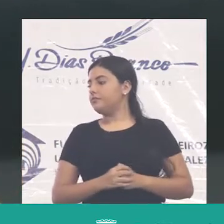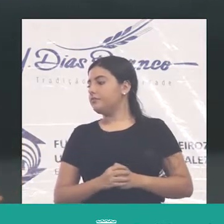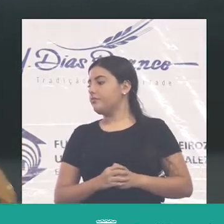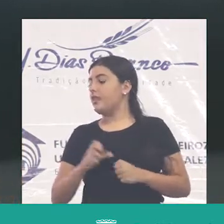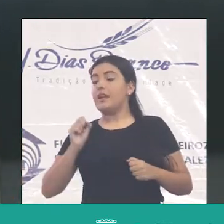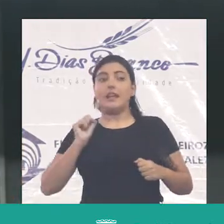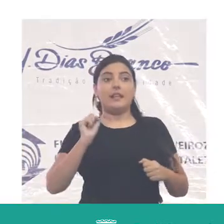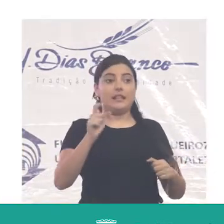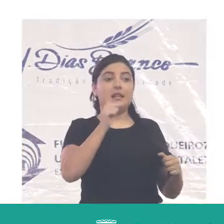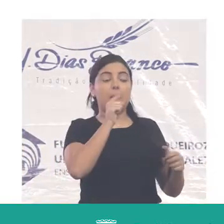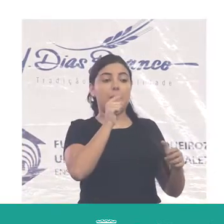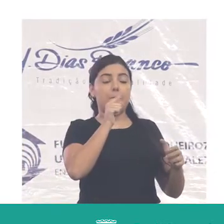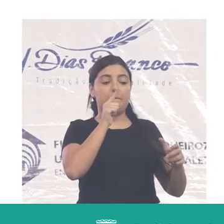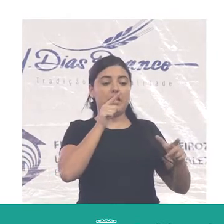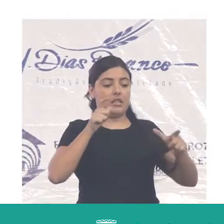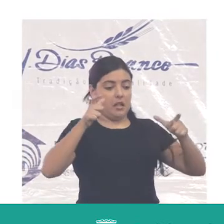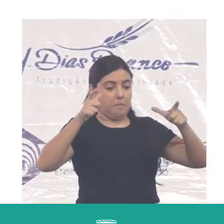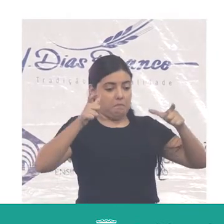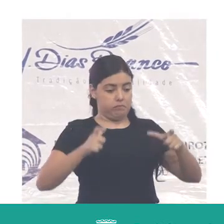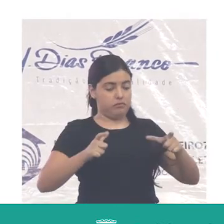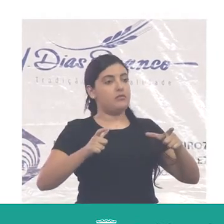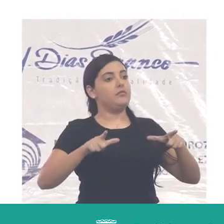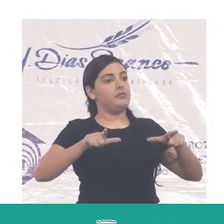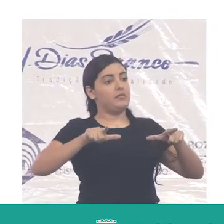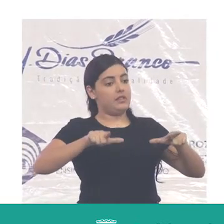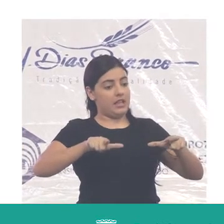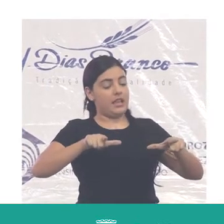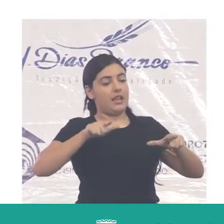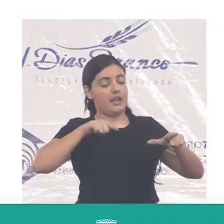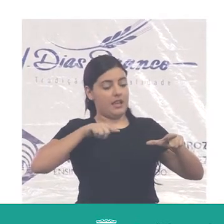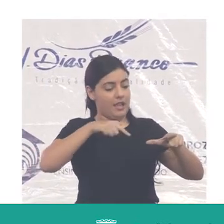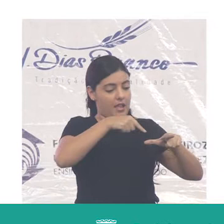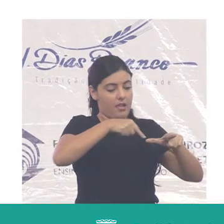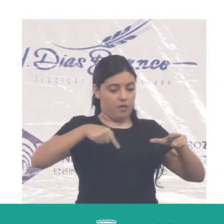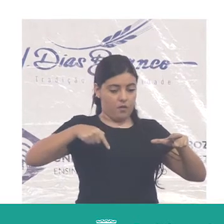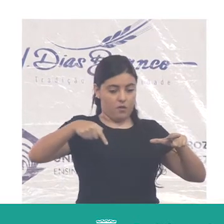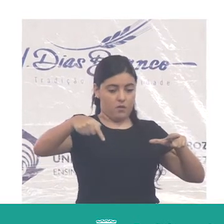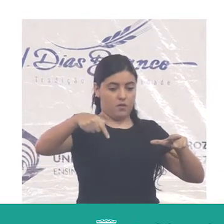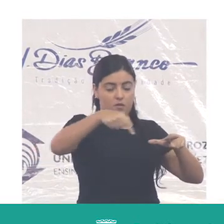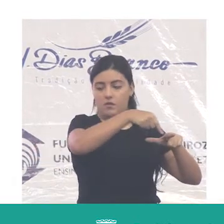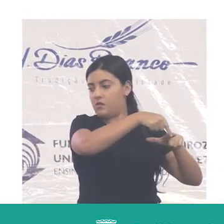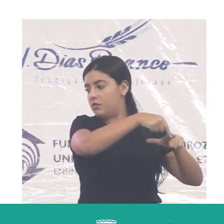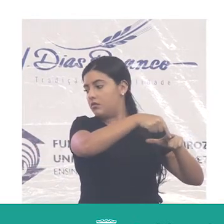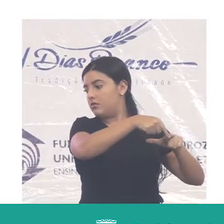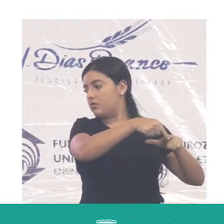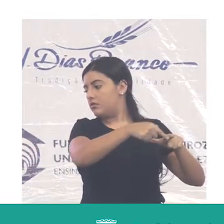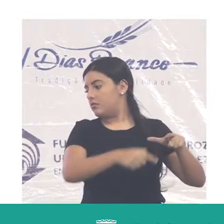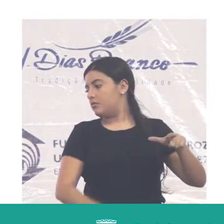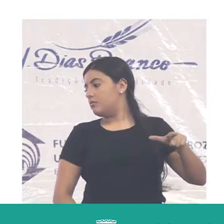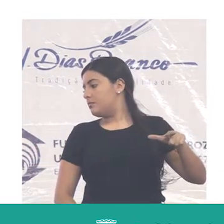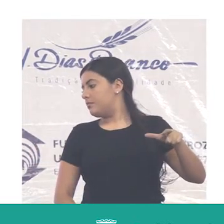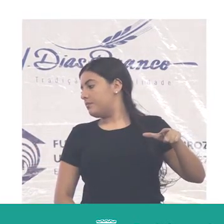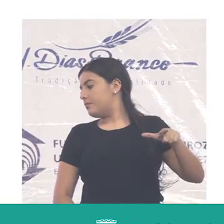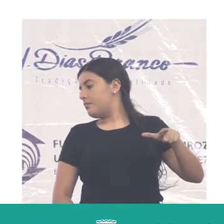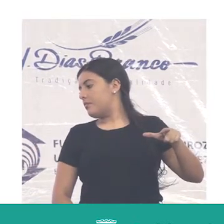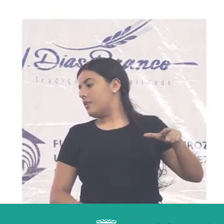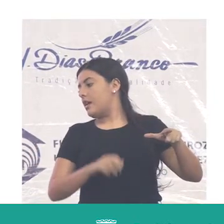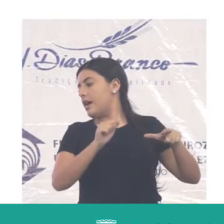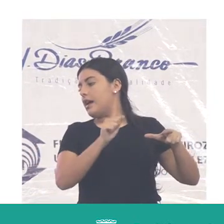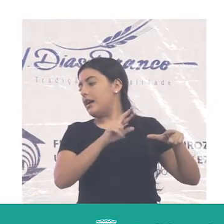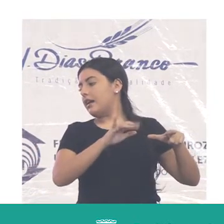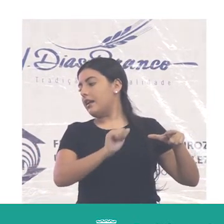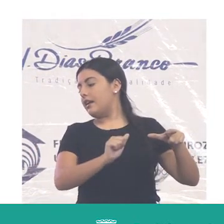Se a piscina é um paralelogramo, a área, ficou mal colocado aí, mas a área é